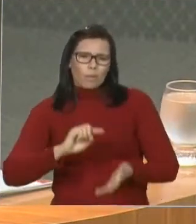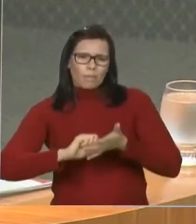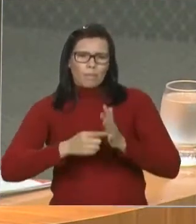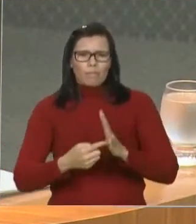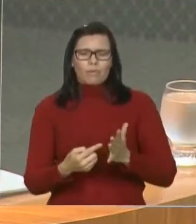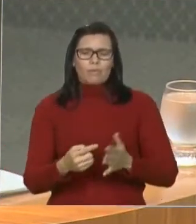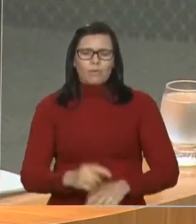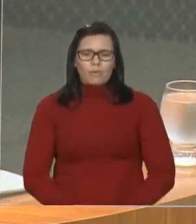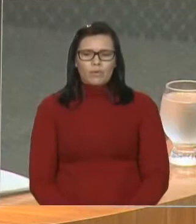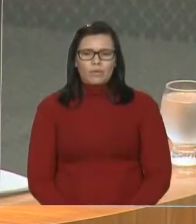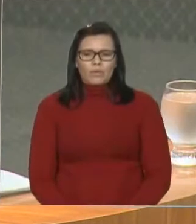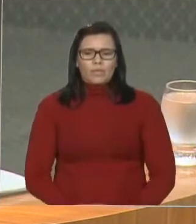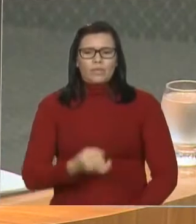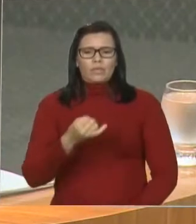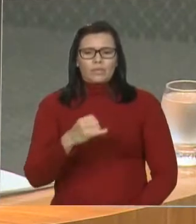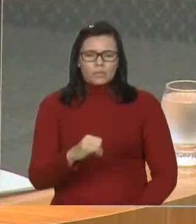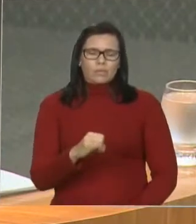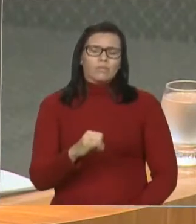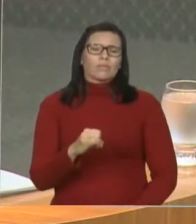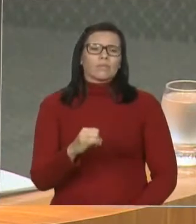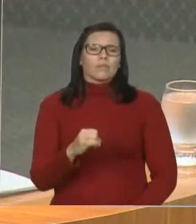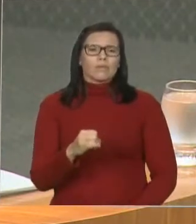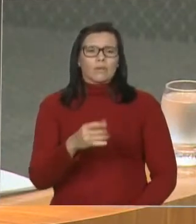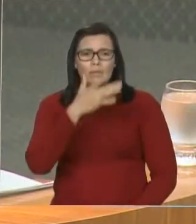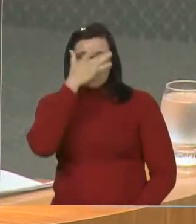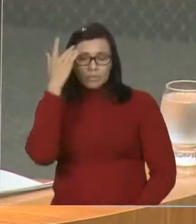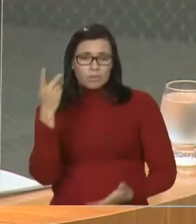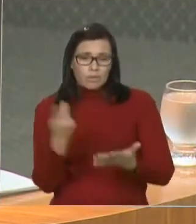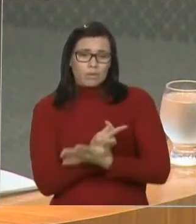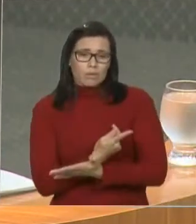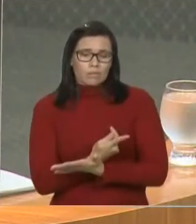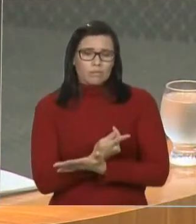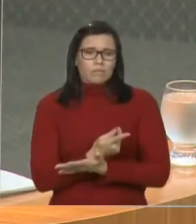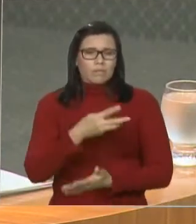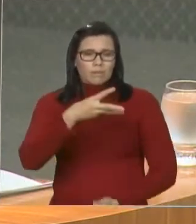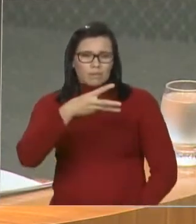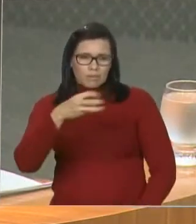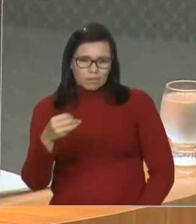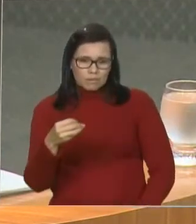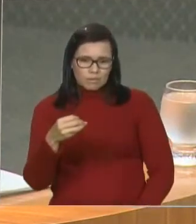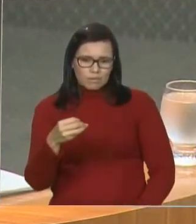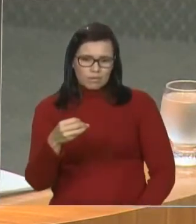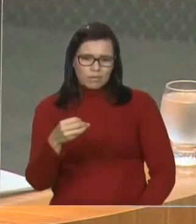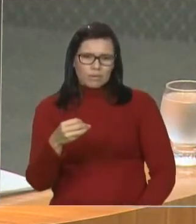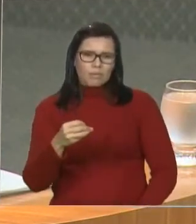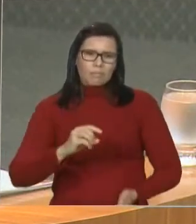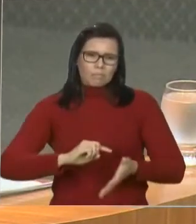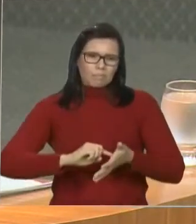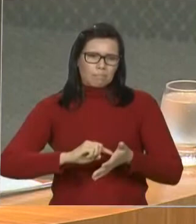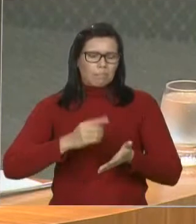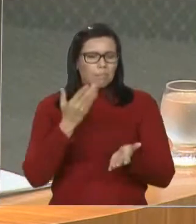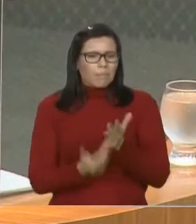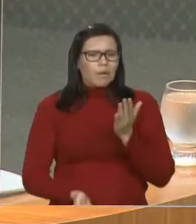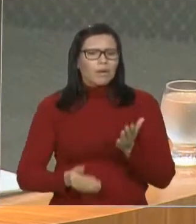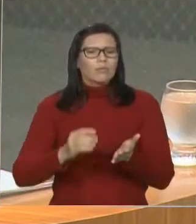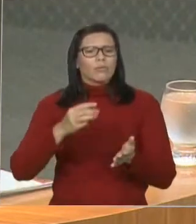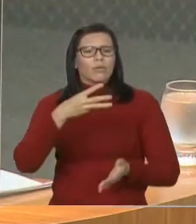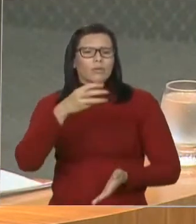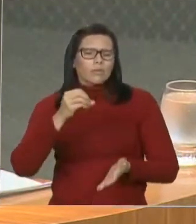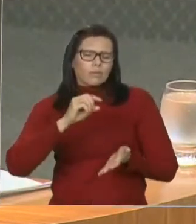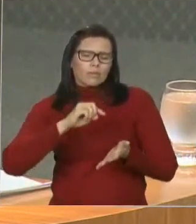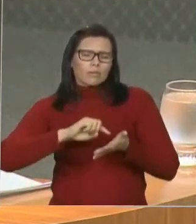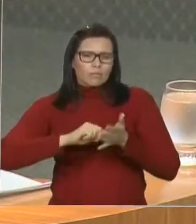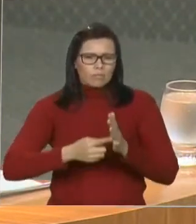vai perder 30 pontos que ele errou e mais 30 dos 90 que ele acertou. Então ele vai ficar somente com 60